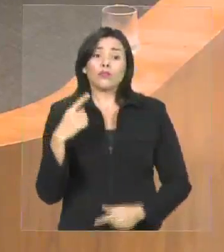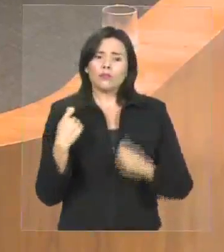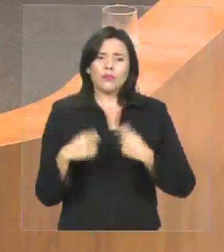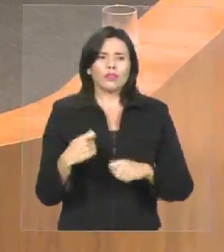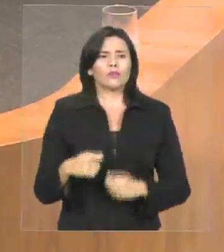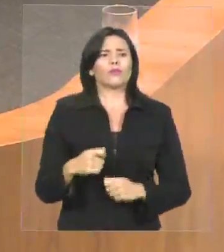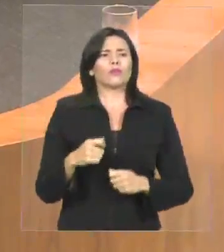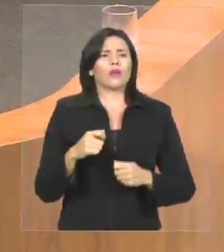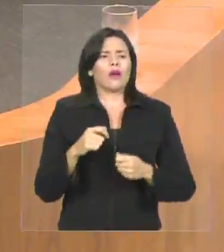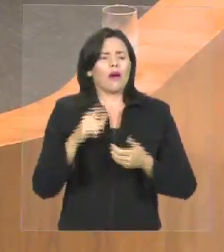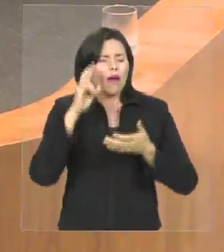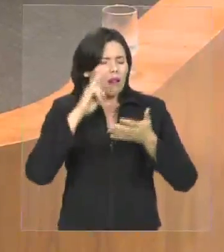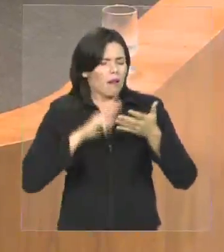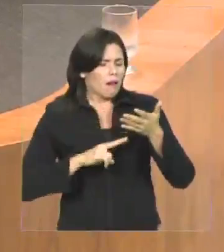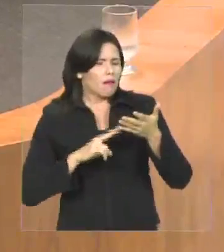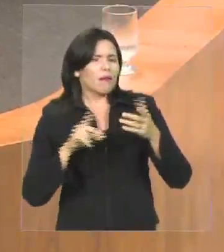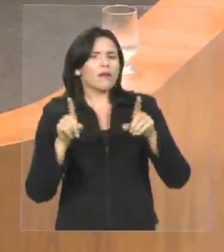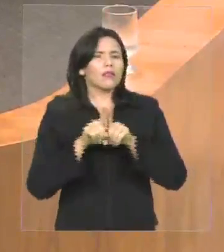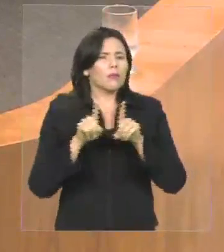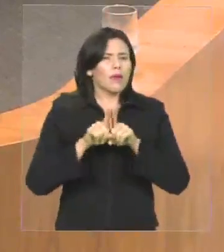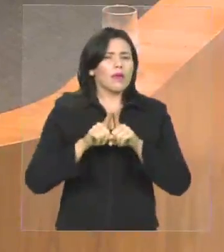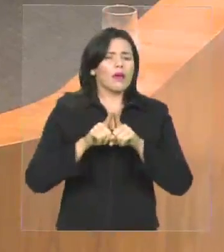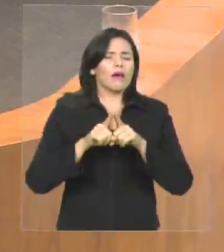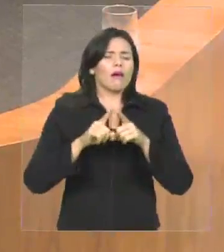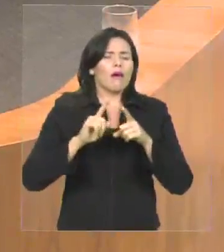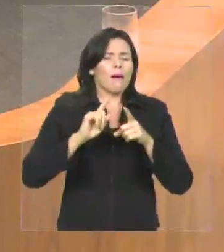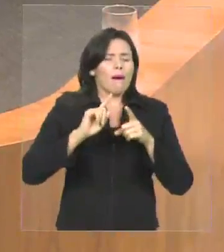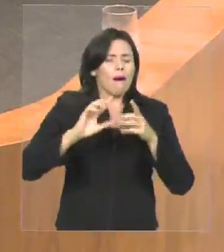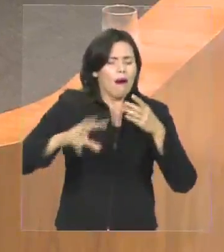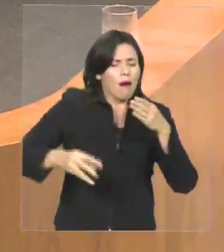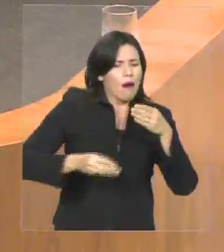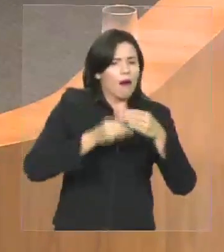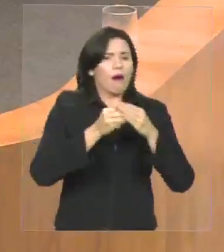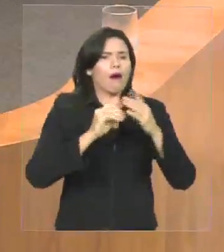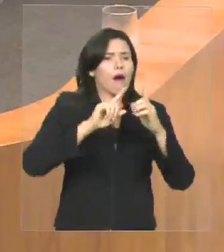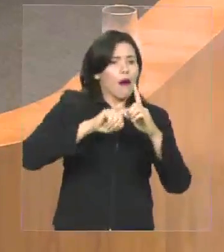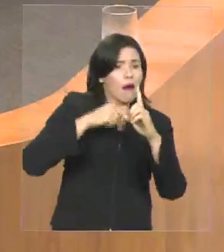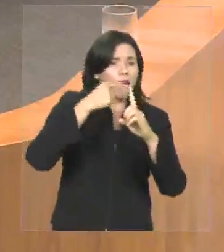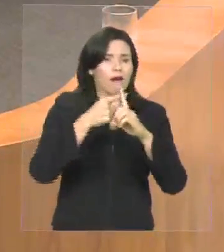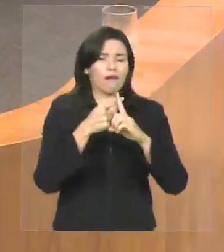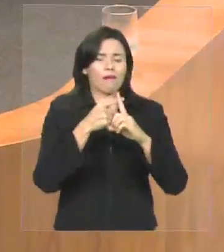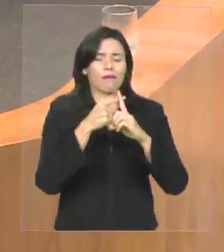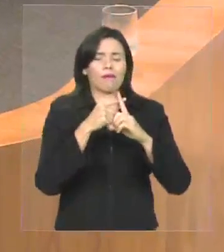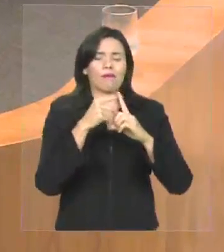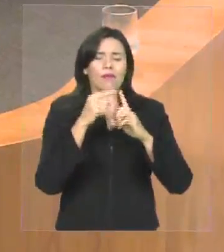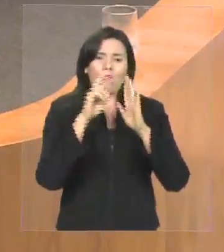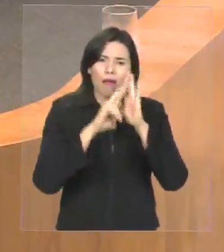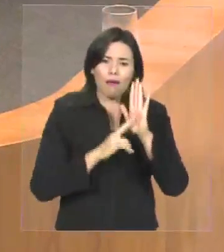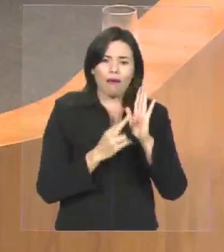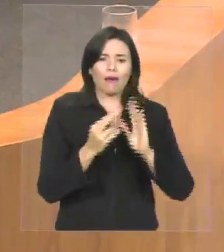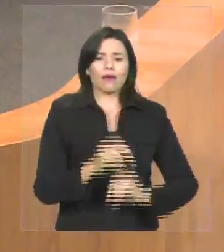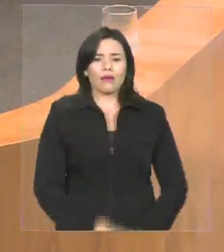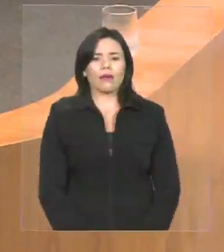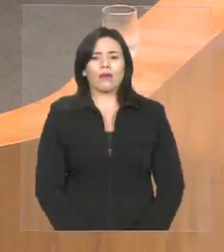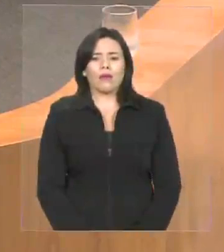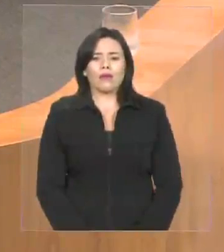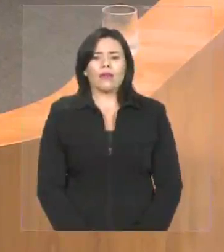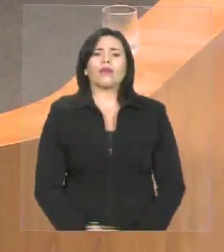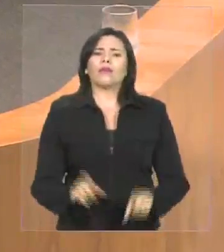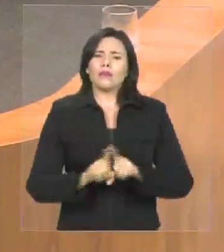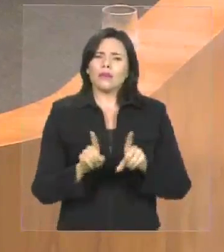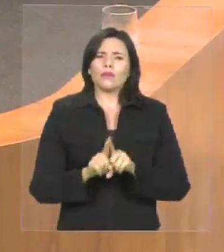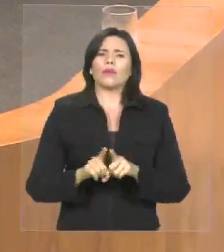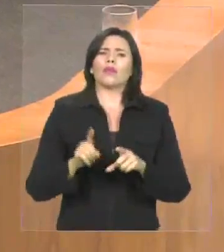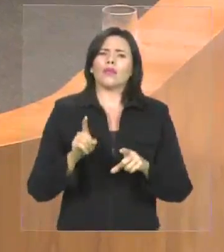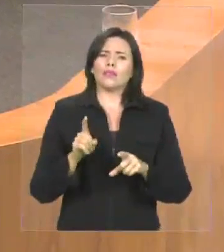também com a regulamentação dos limites em relação a Paço e em relação a Raposa. Aí nós vamos fazer o serviço completo. E acredito que nessa